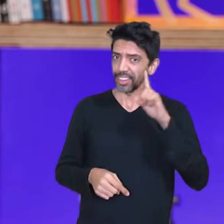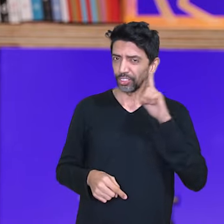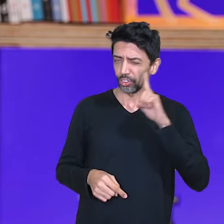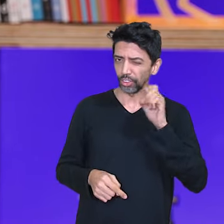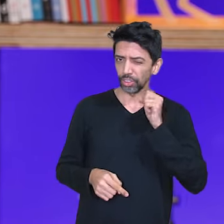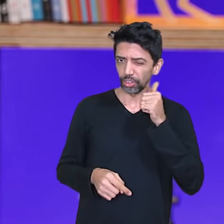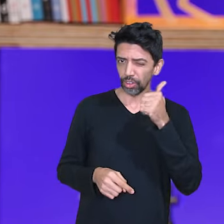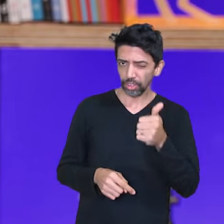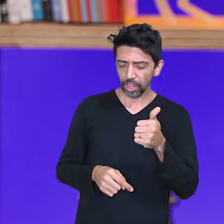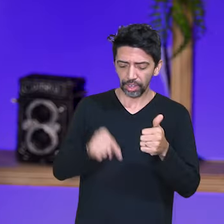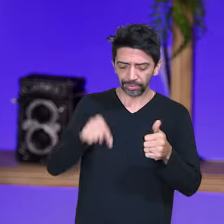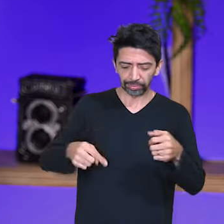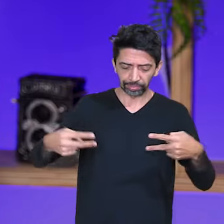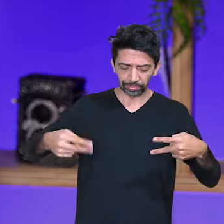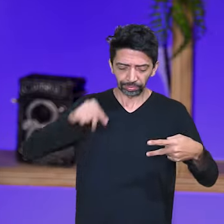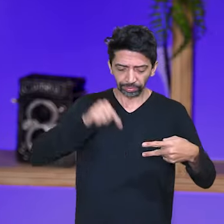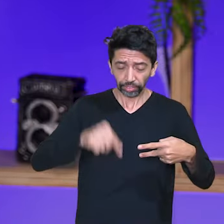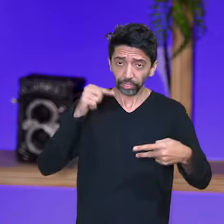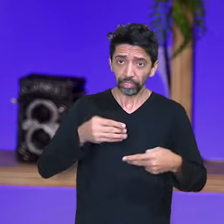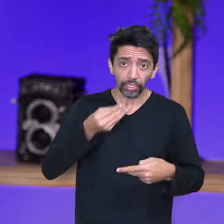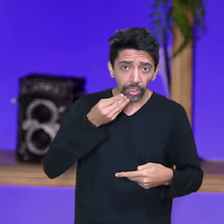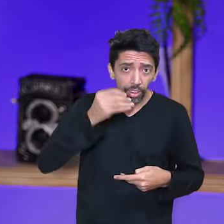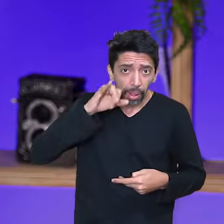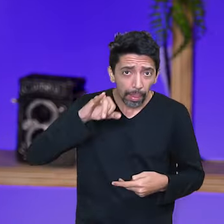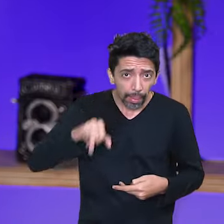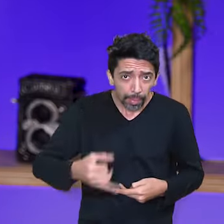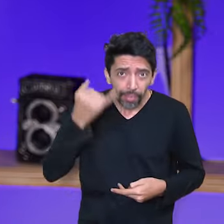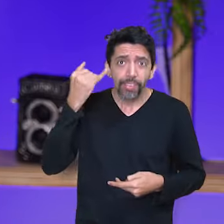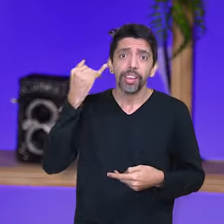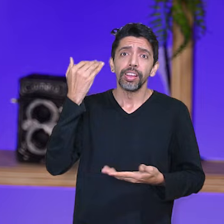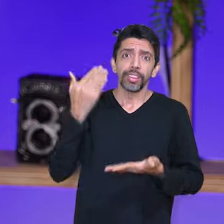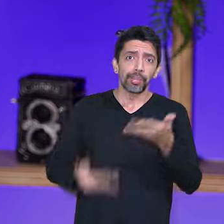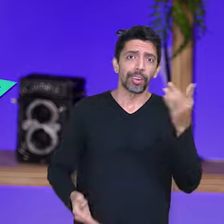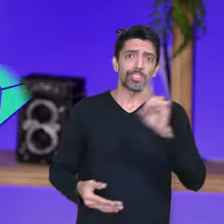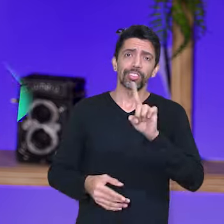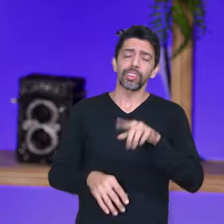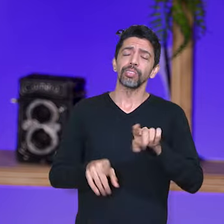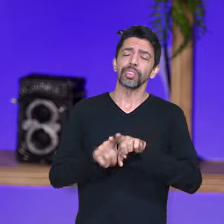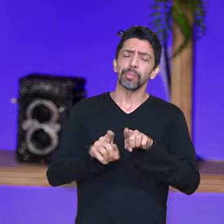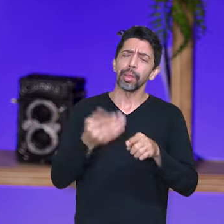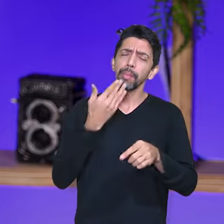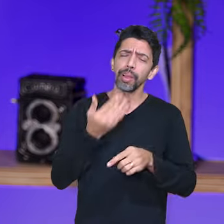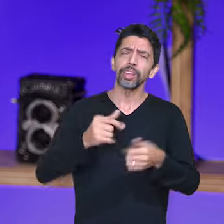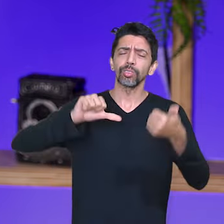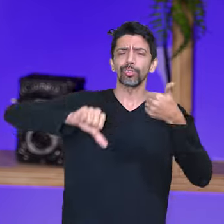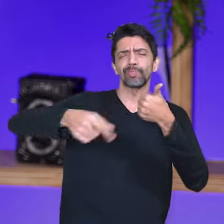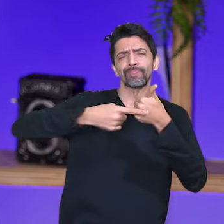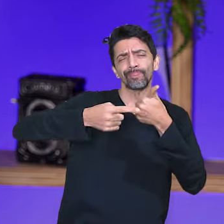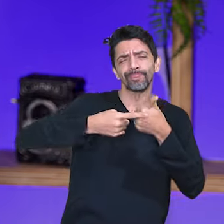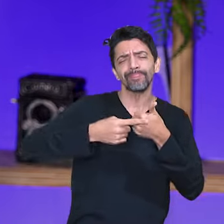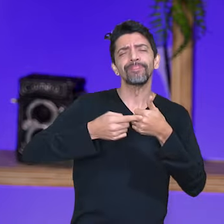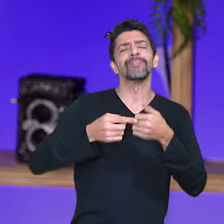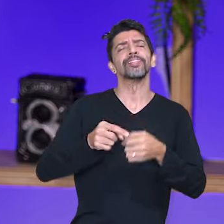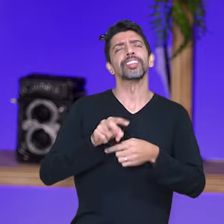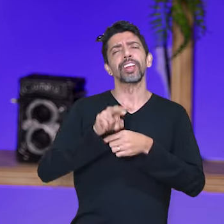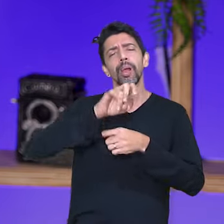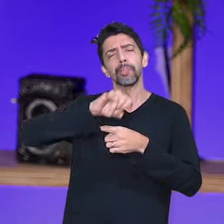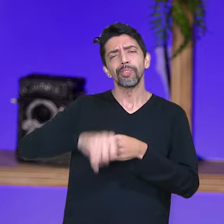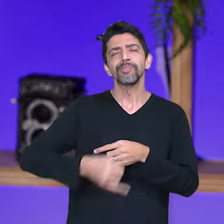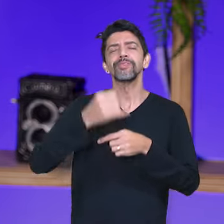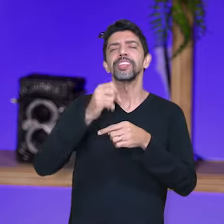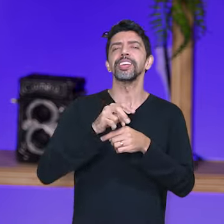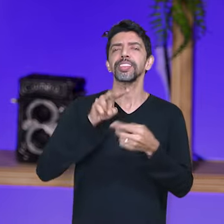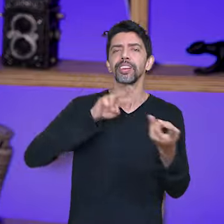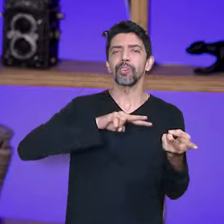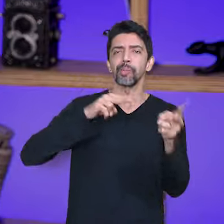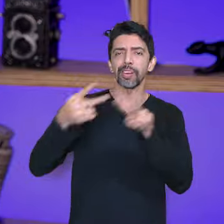não perca essa oportunidade. Já aproveito para pedir o seu like aqui, para que você realmente compartilhe para que você se inscreva no canal